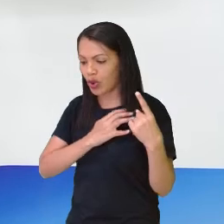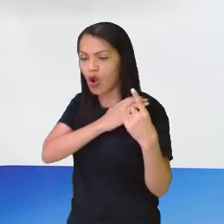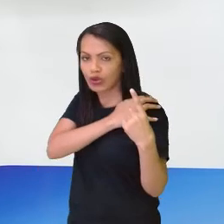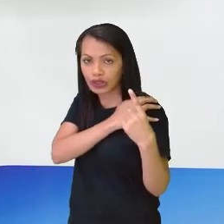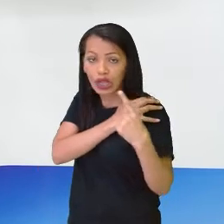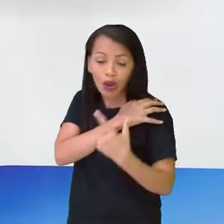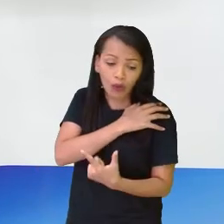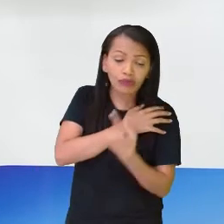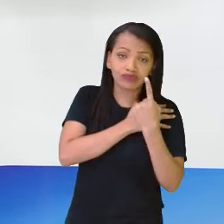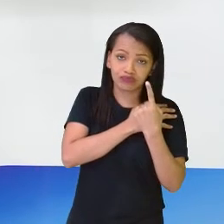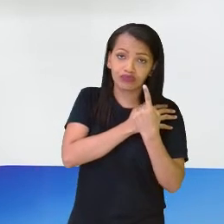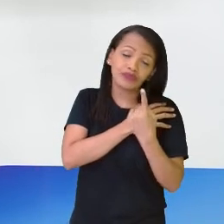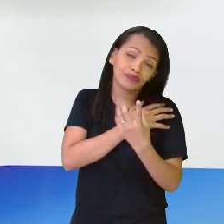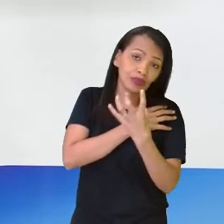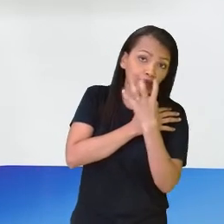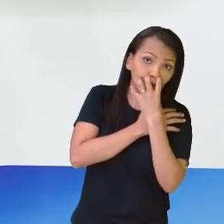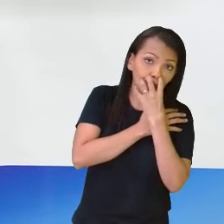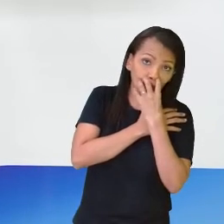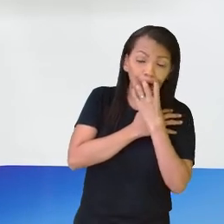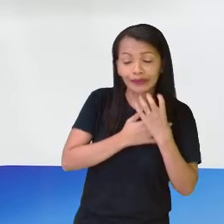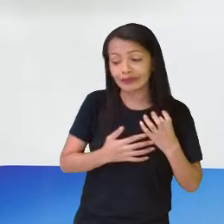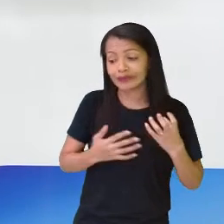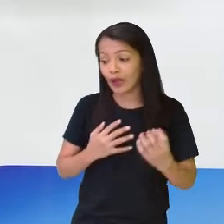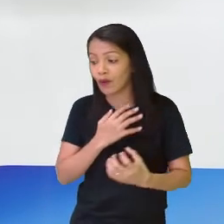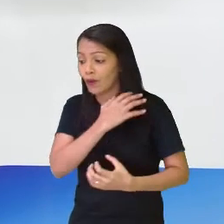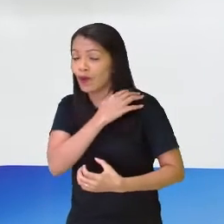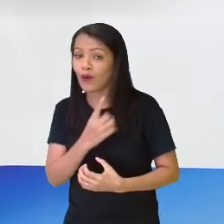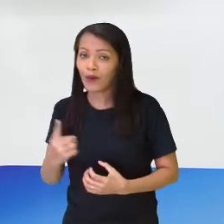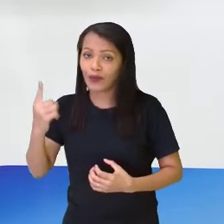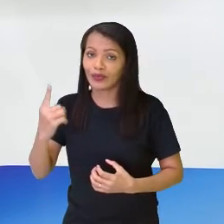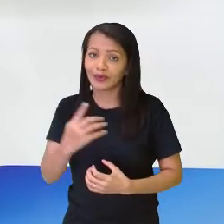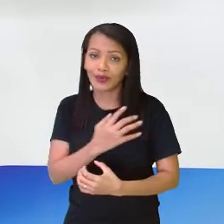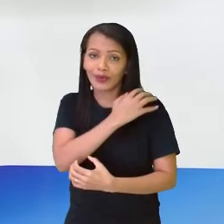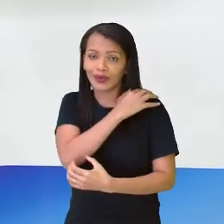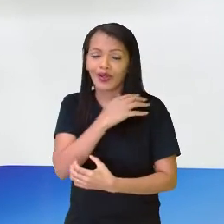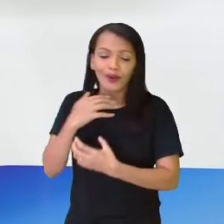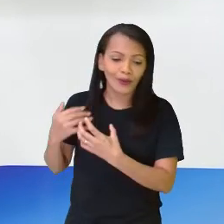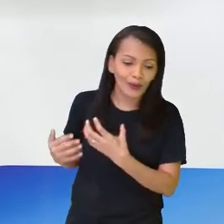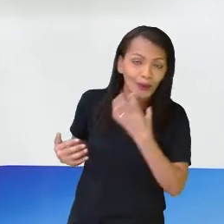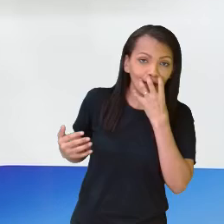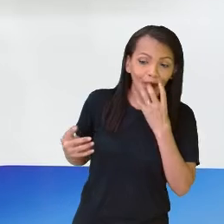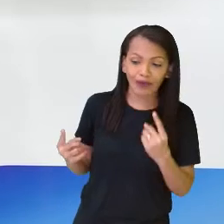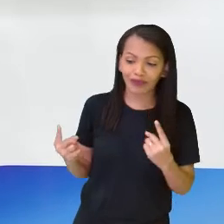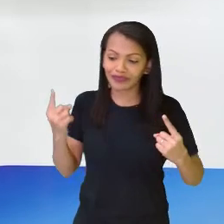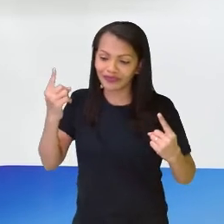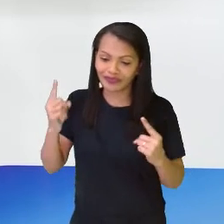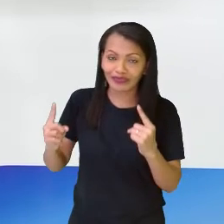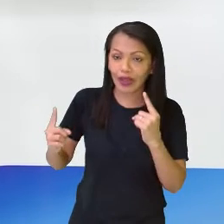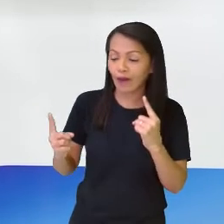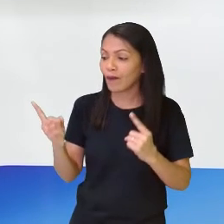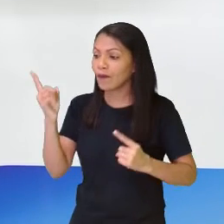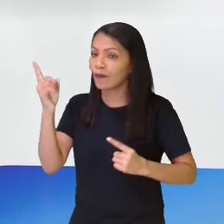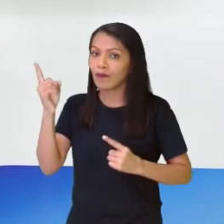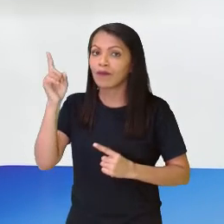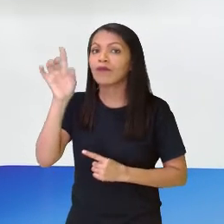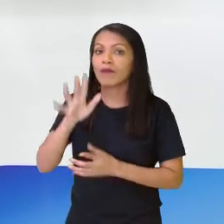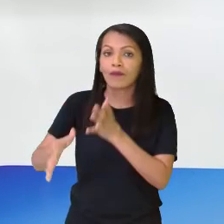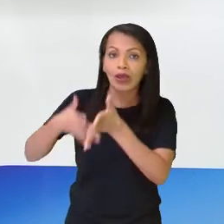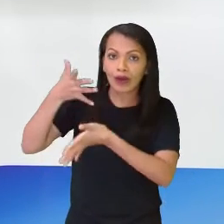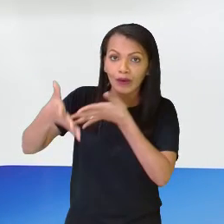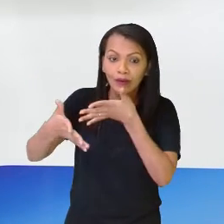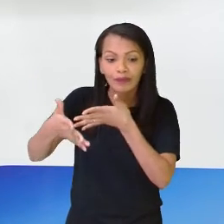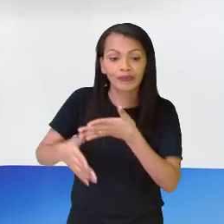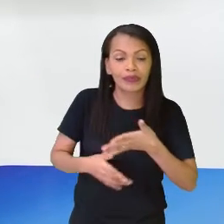Isso aqui poderia ser muito bem representado no teatro, na sua escola, na sala de aula. Quem aqui já participou? Acredito que muitos de vocês, inclusive,